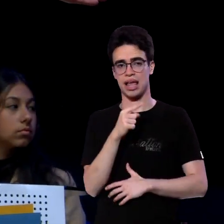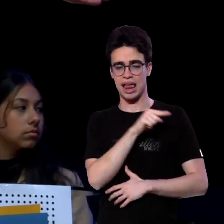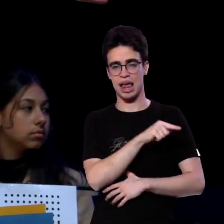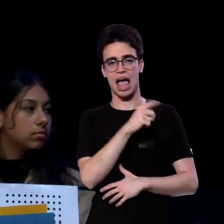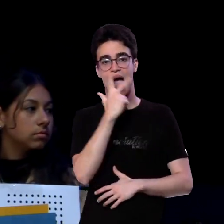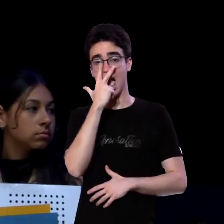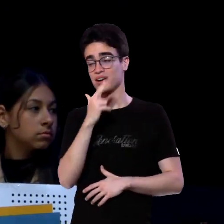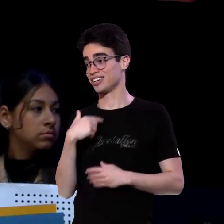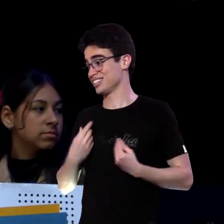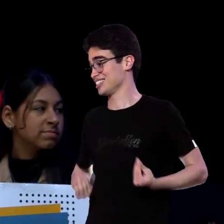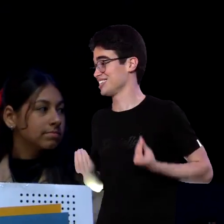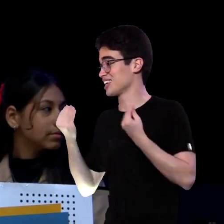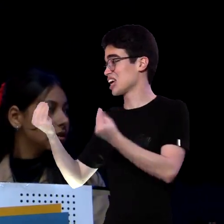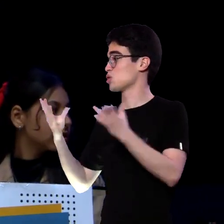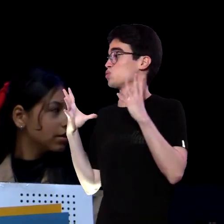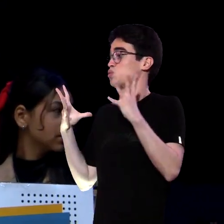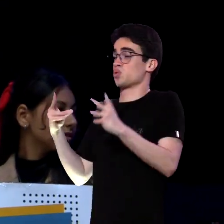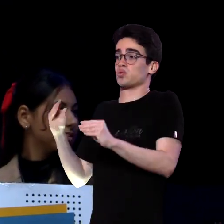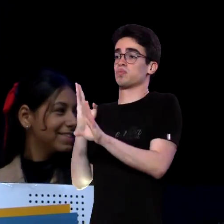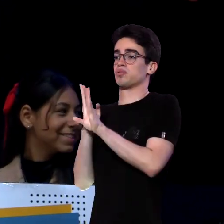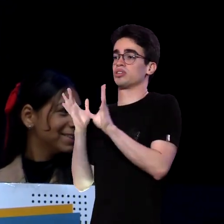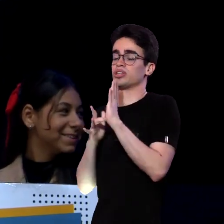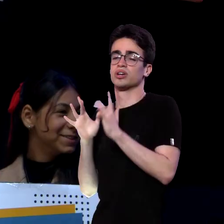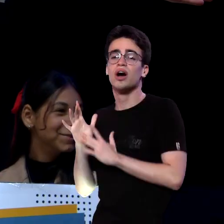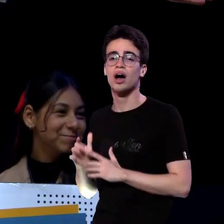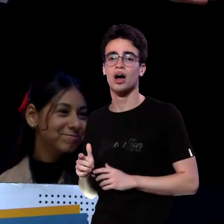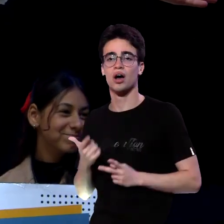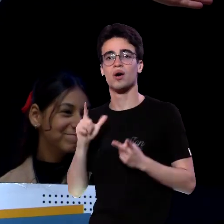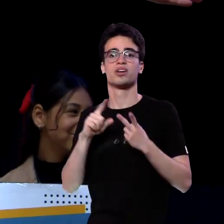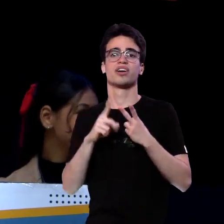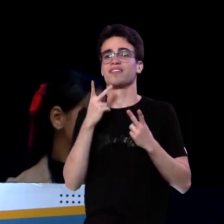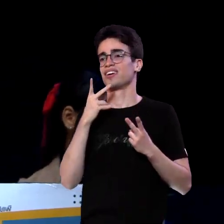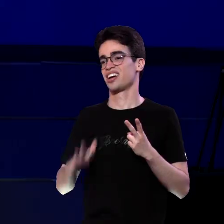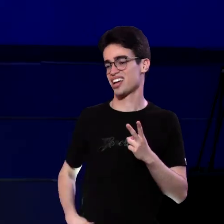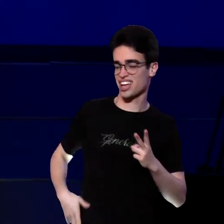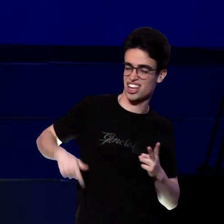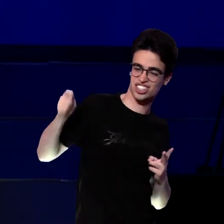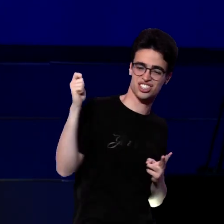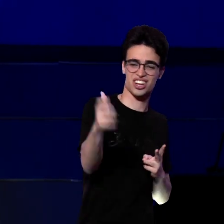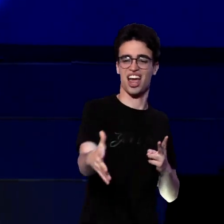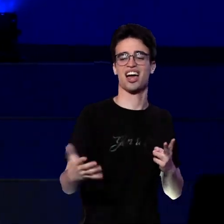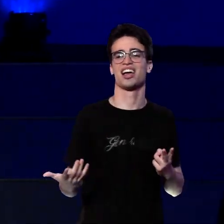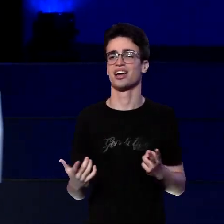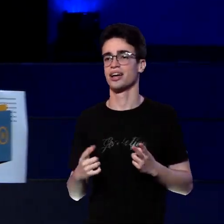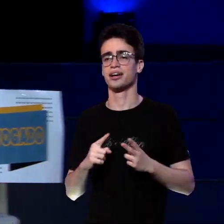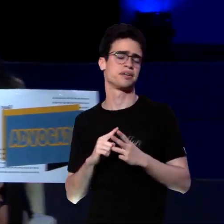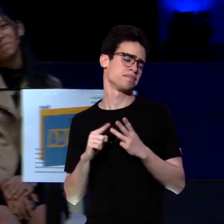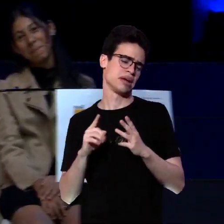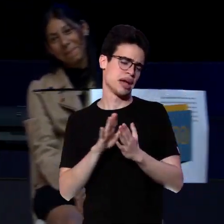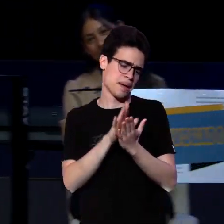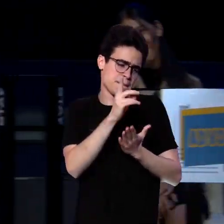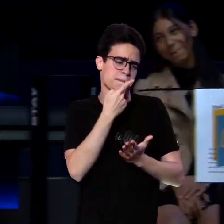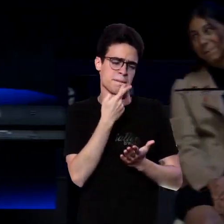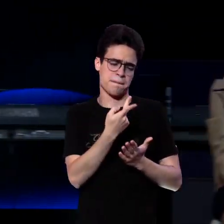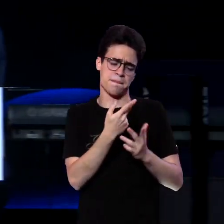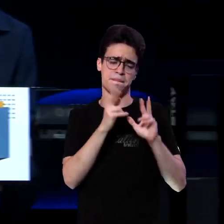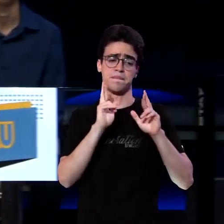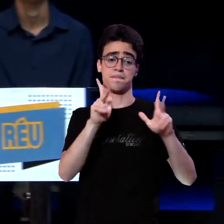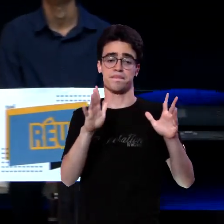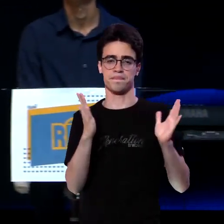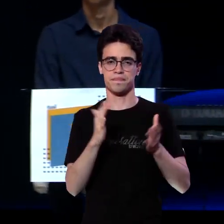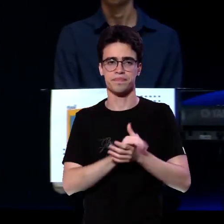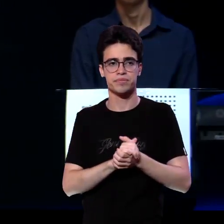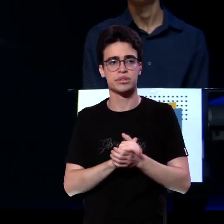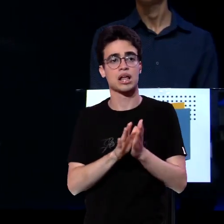tudo por Cristo, o outro achou que ele jogou tudo na bete. Mas na Bíblia não foi bem assim.